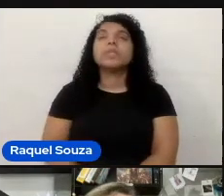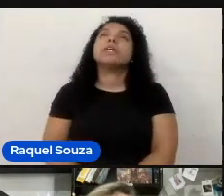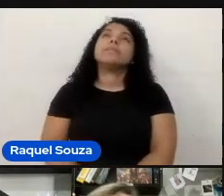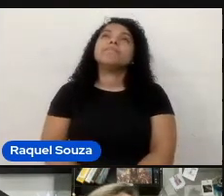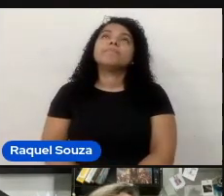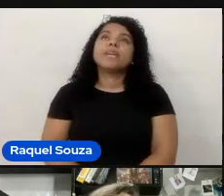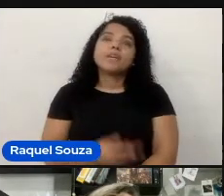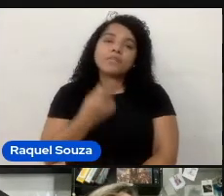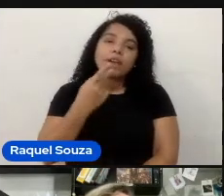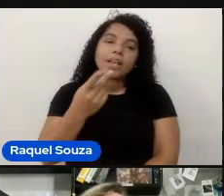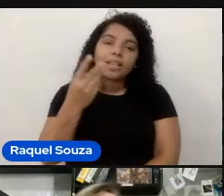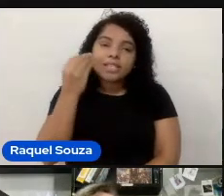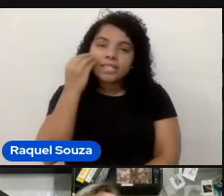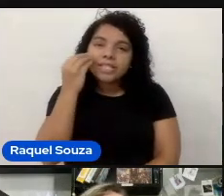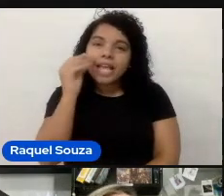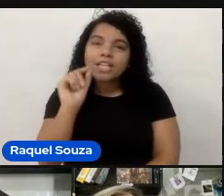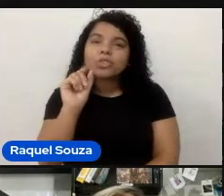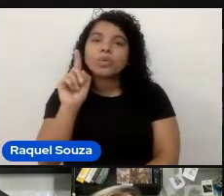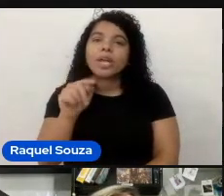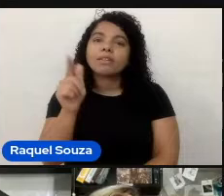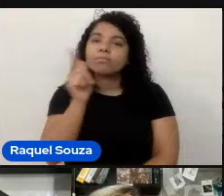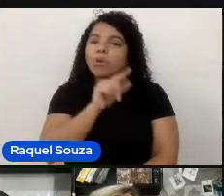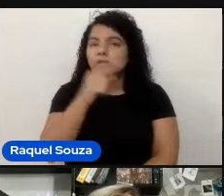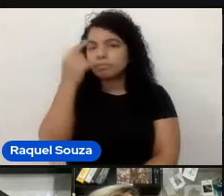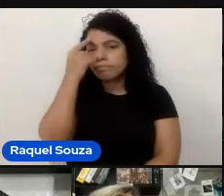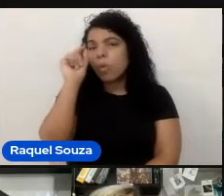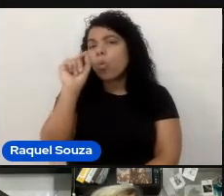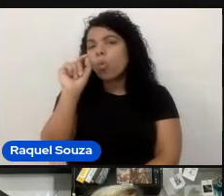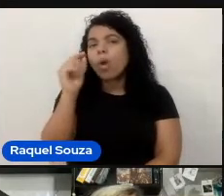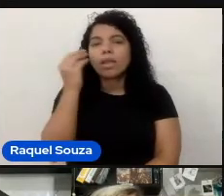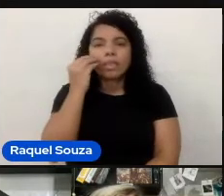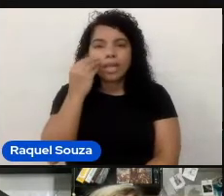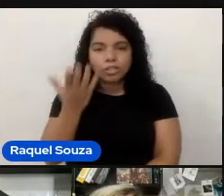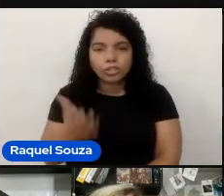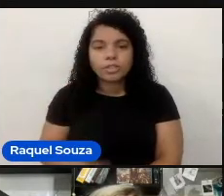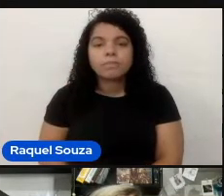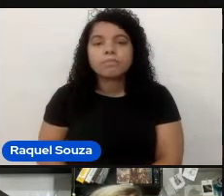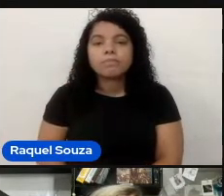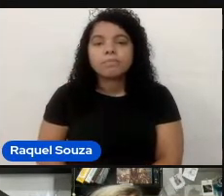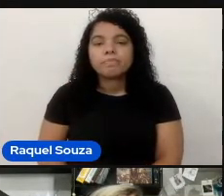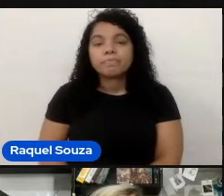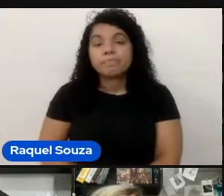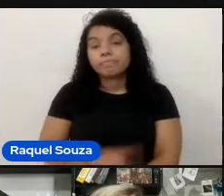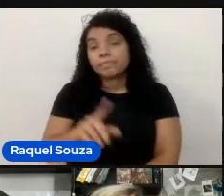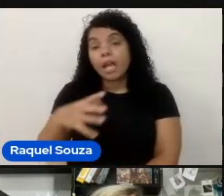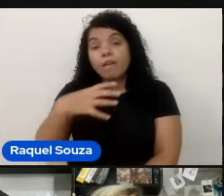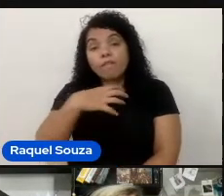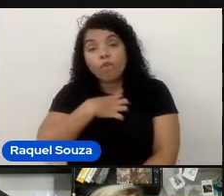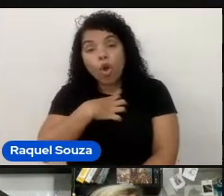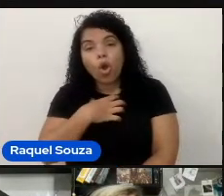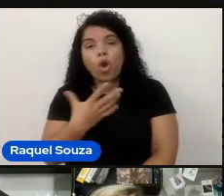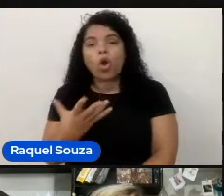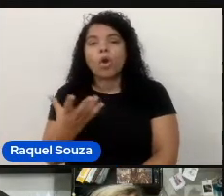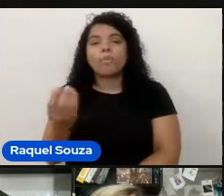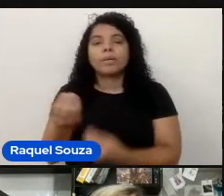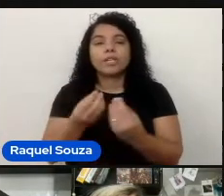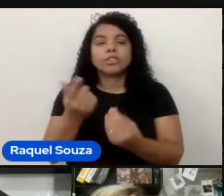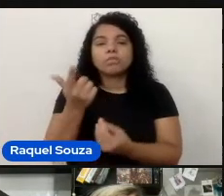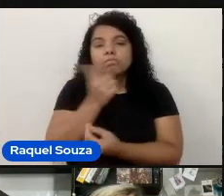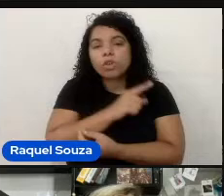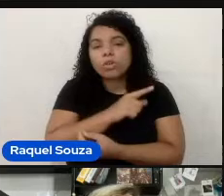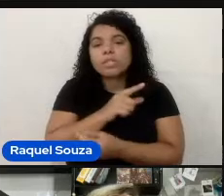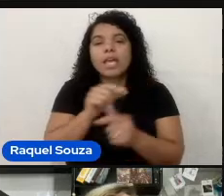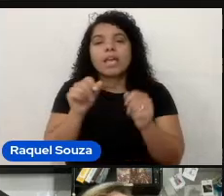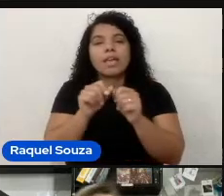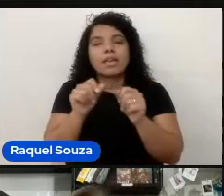Falando de testes, o que a gente pode considerar como um teste? É a forma, a maneira que a gente consegue fazer com